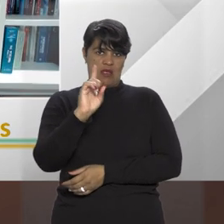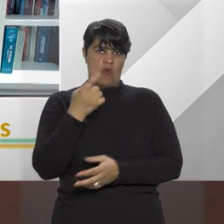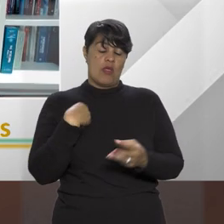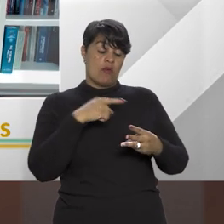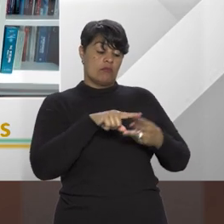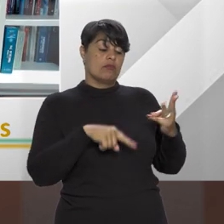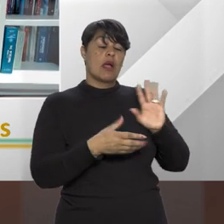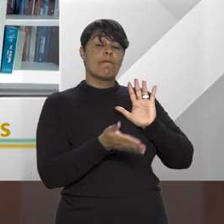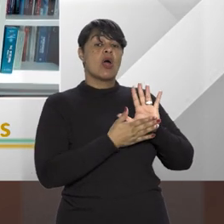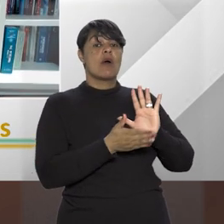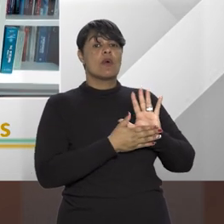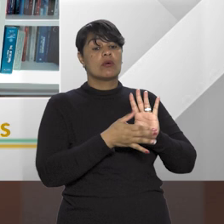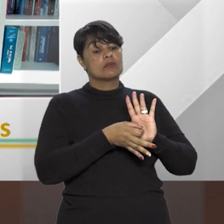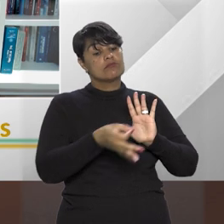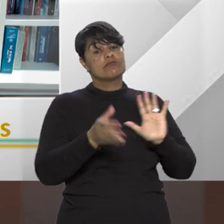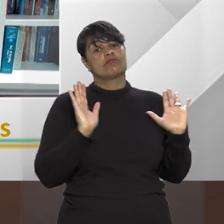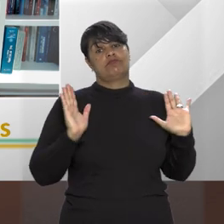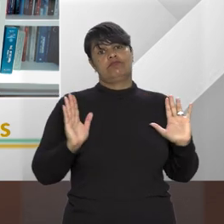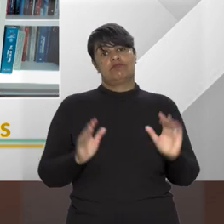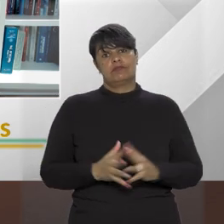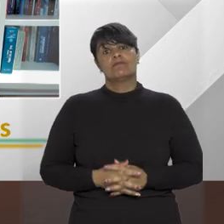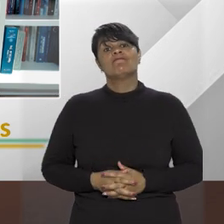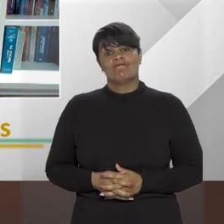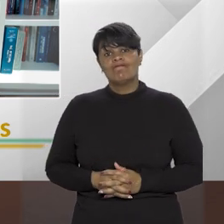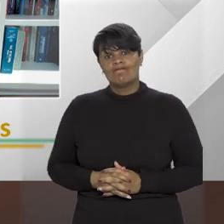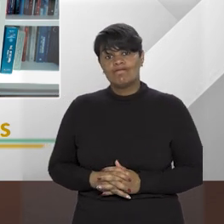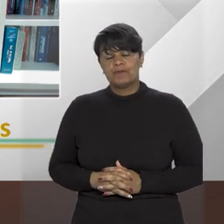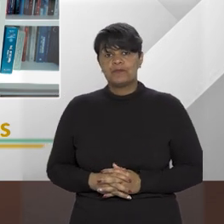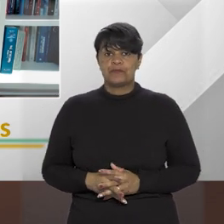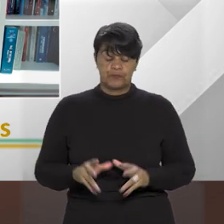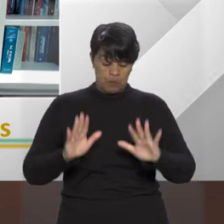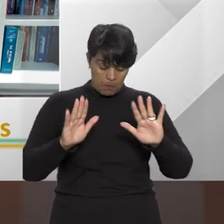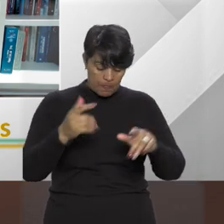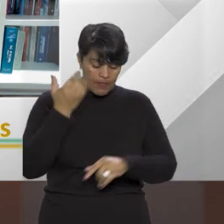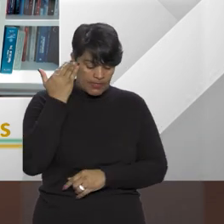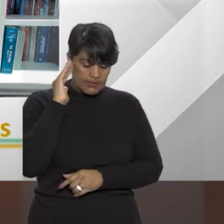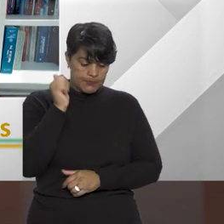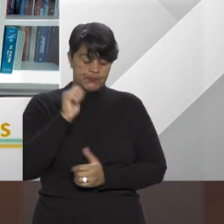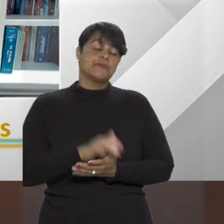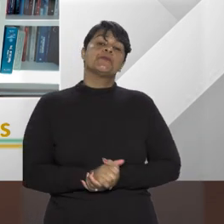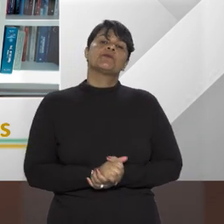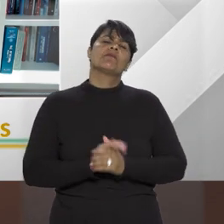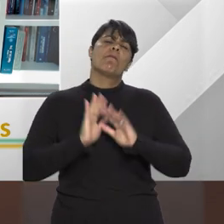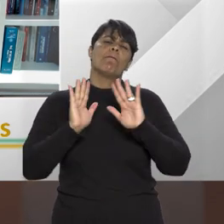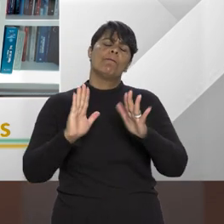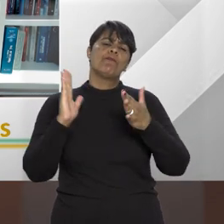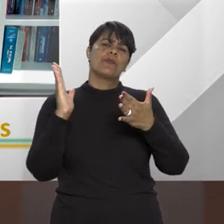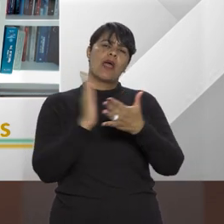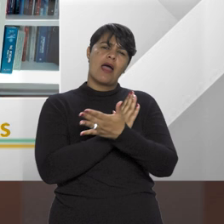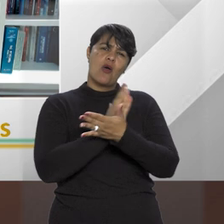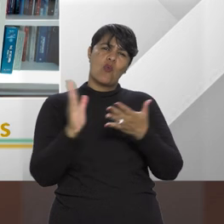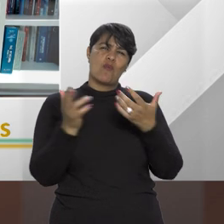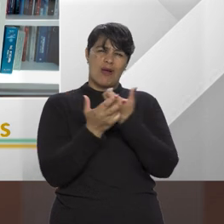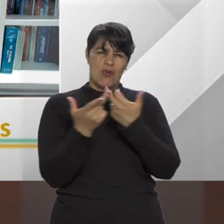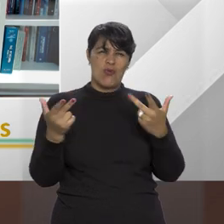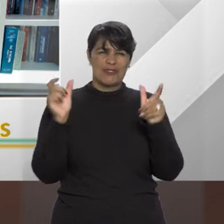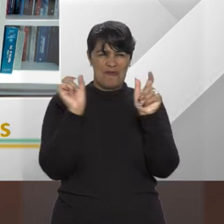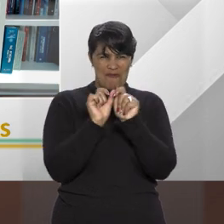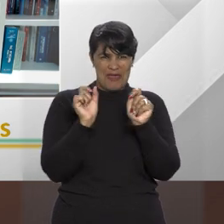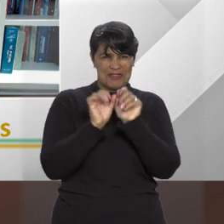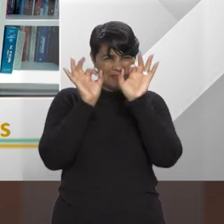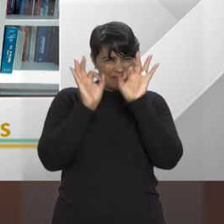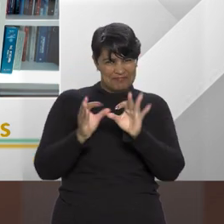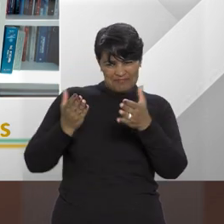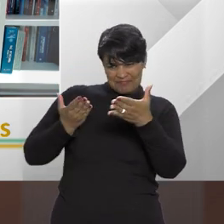Entre as iniciativas exitosas do Superior Tribunal de Justiça englobadas na temática de judicialização, o tribunal firmou um acordo de